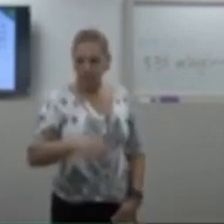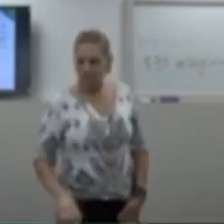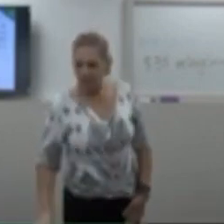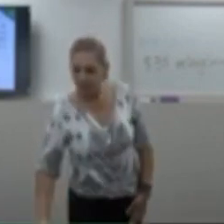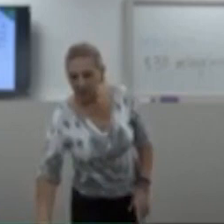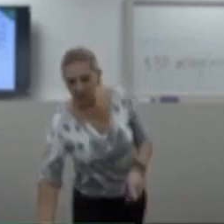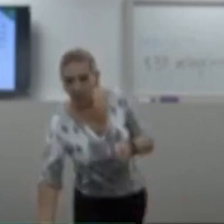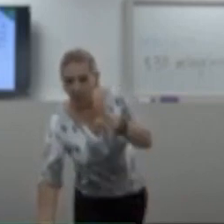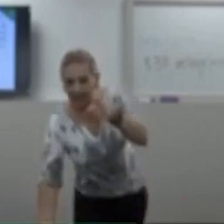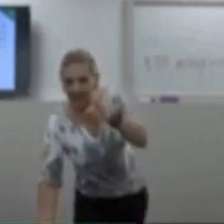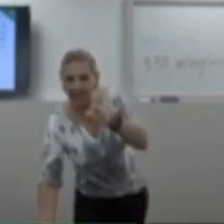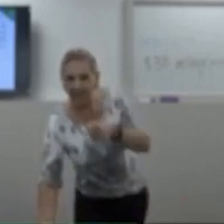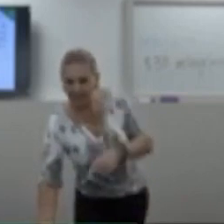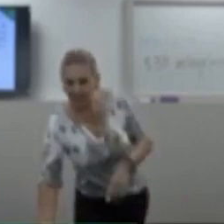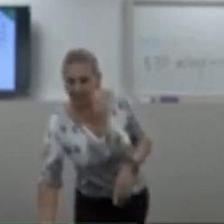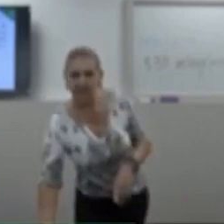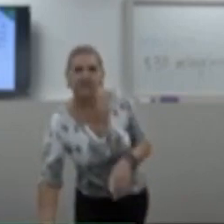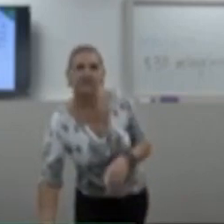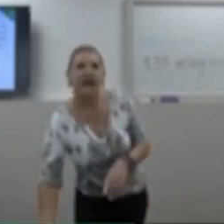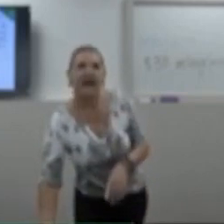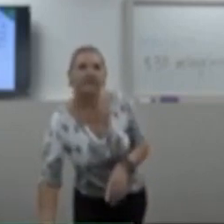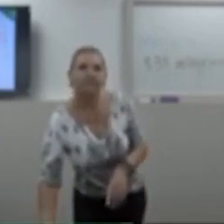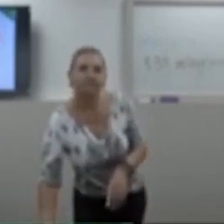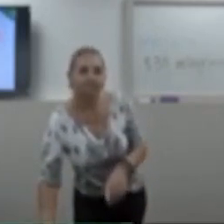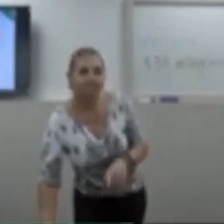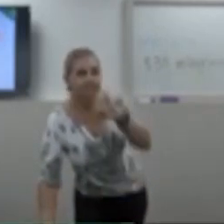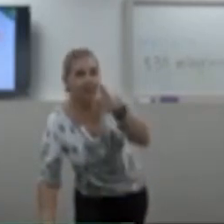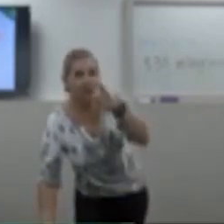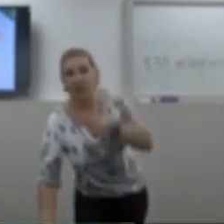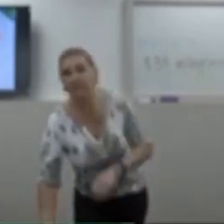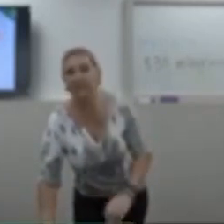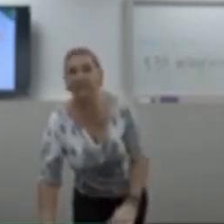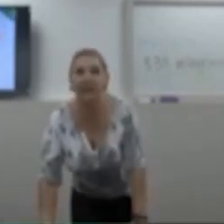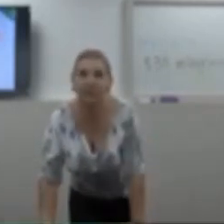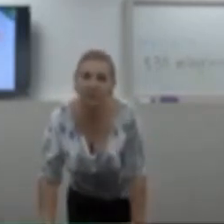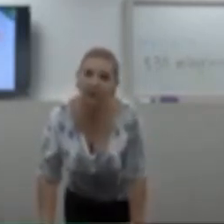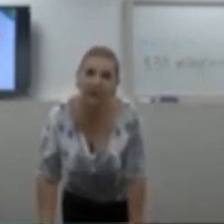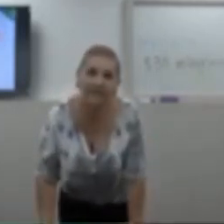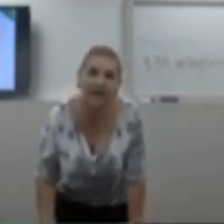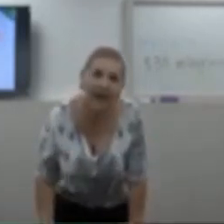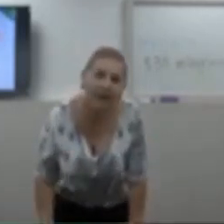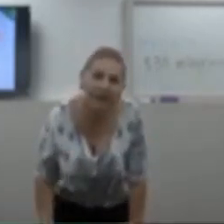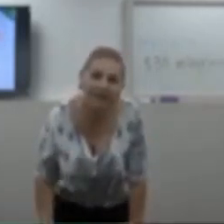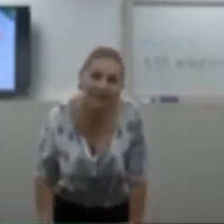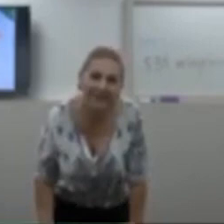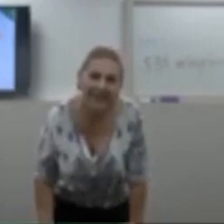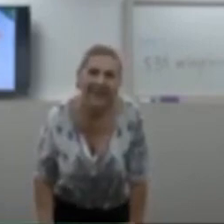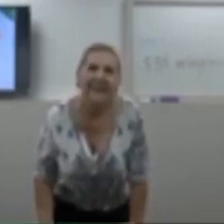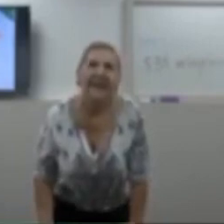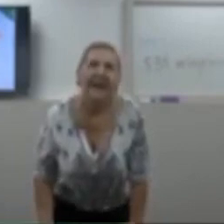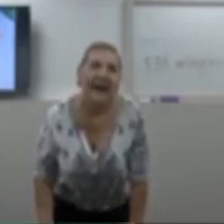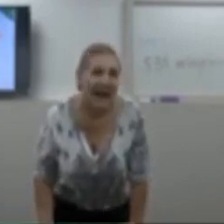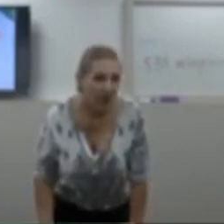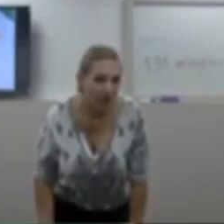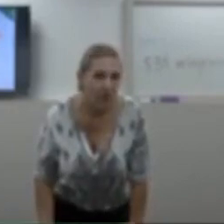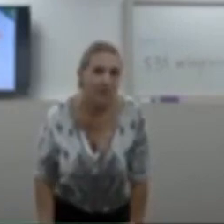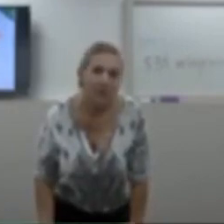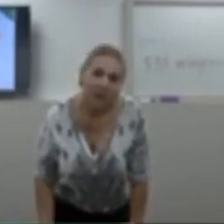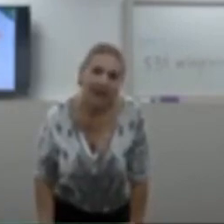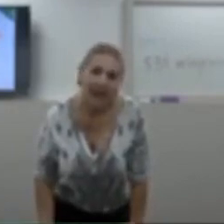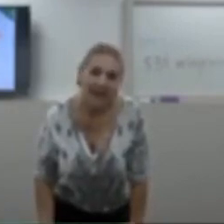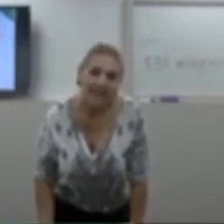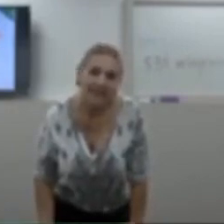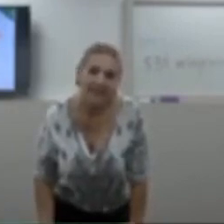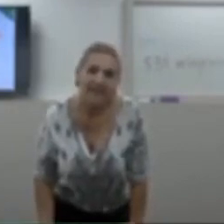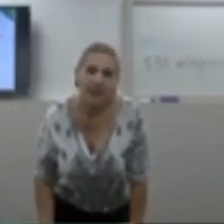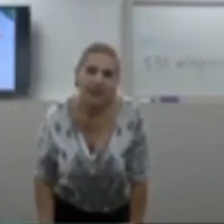bom? Então, boa tarefa para vocês, tá? Nós terminamos a nossa aula. Aula